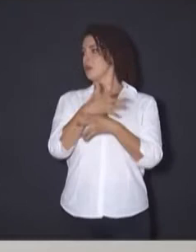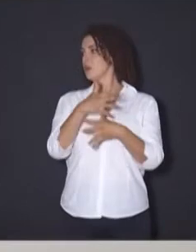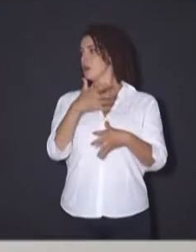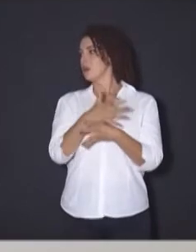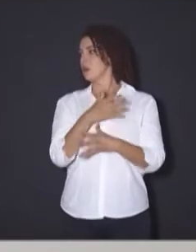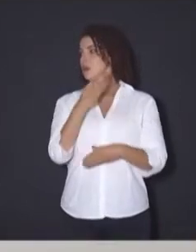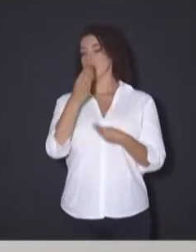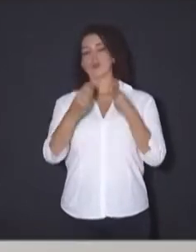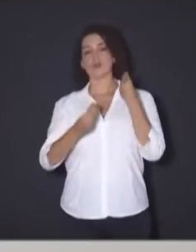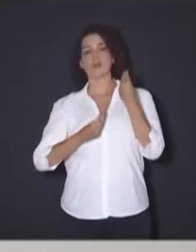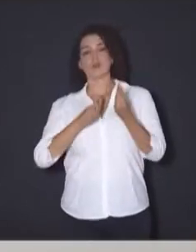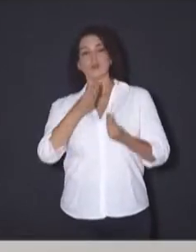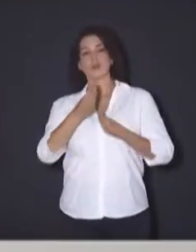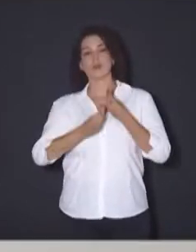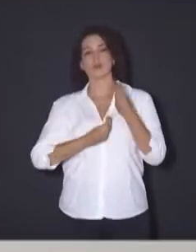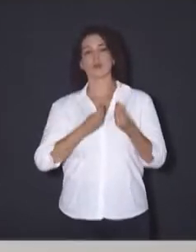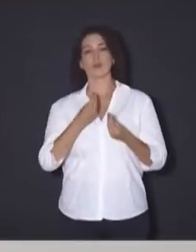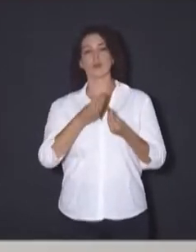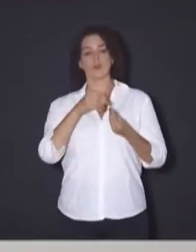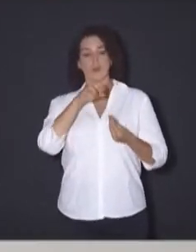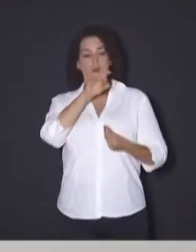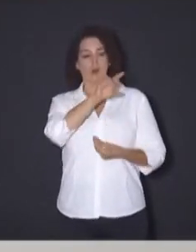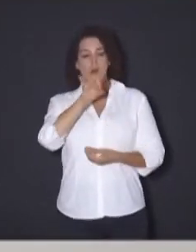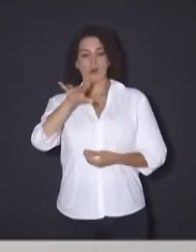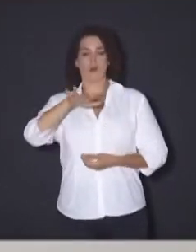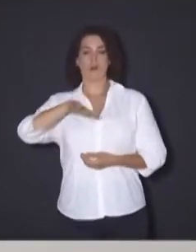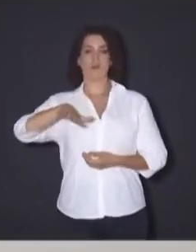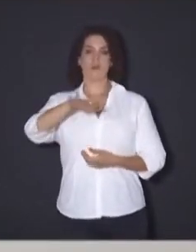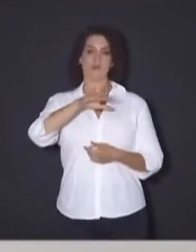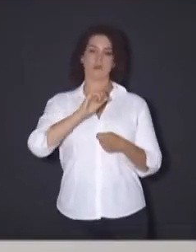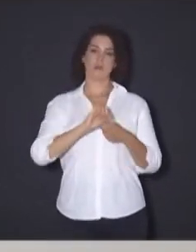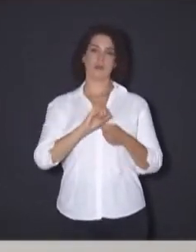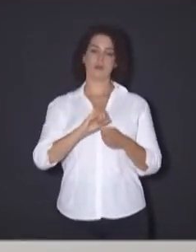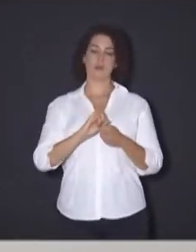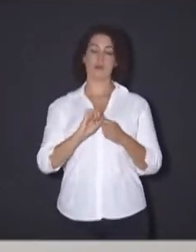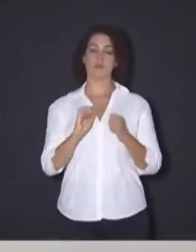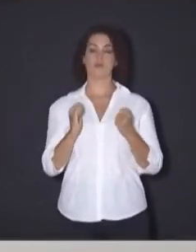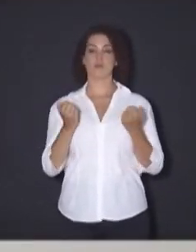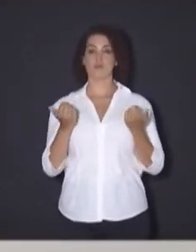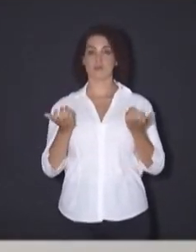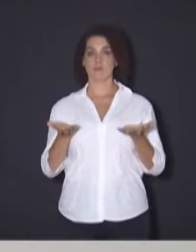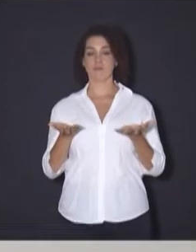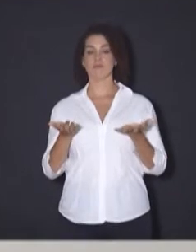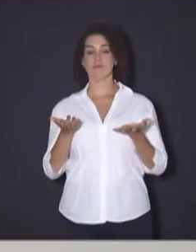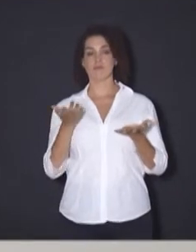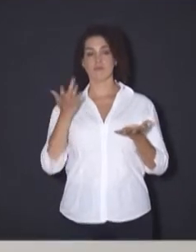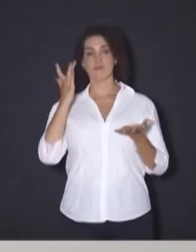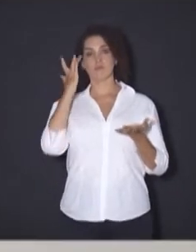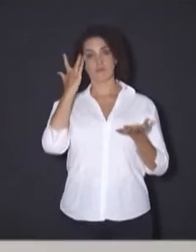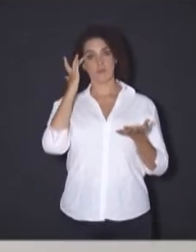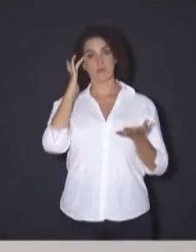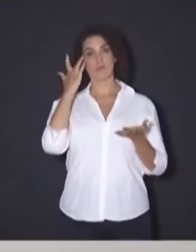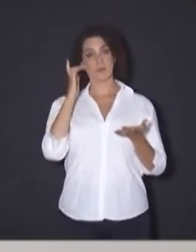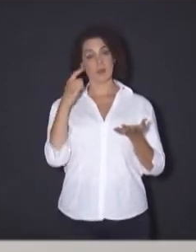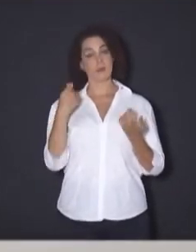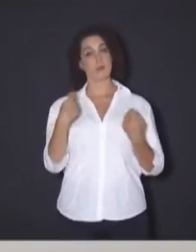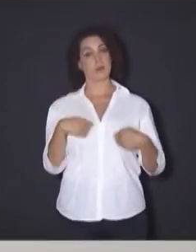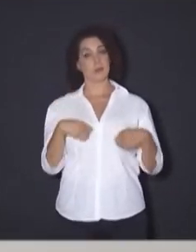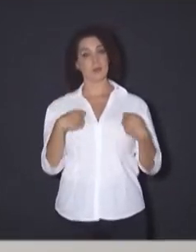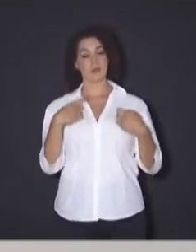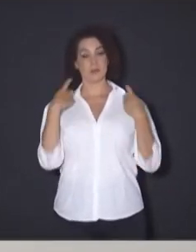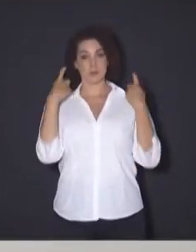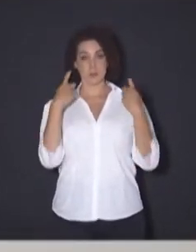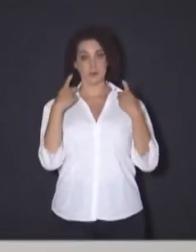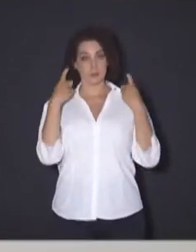isso é e cada espaço é feito então eu acho que nós temos que nos preocupar hoje